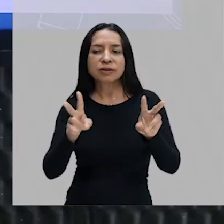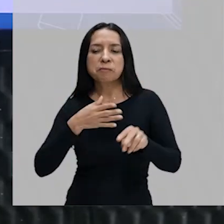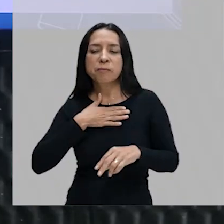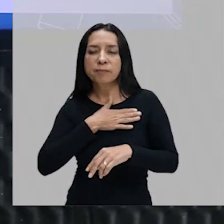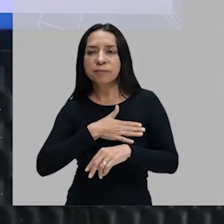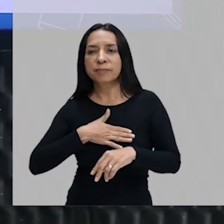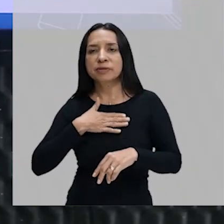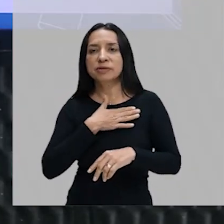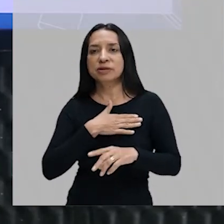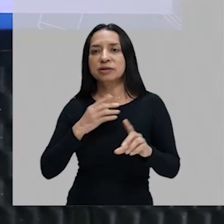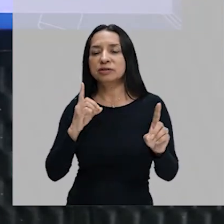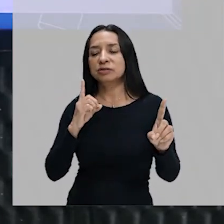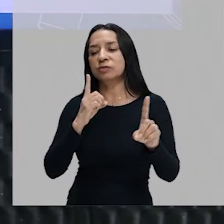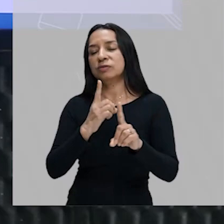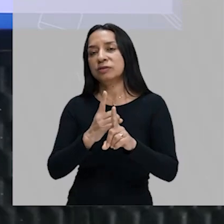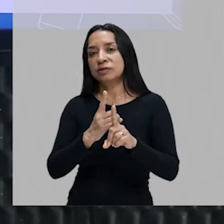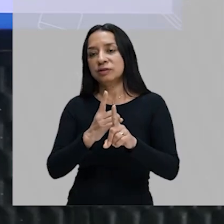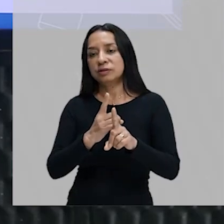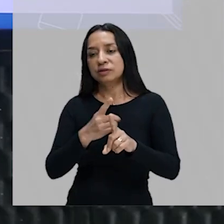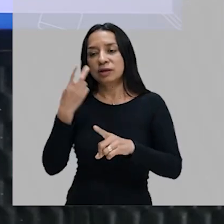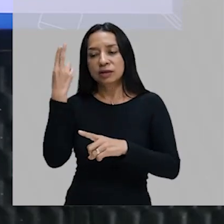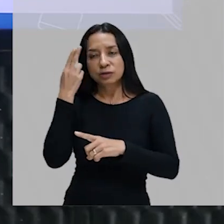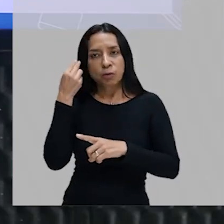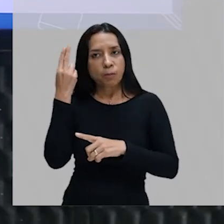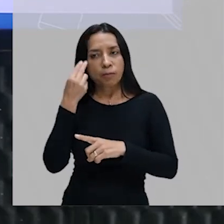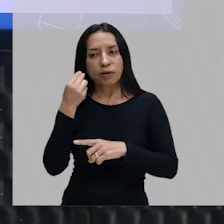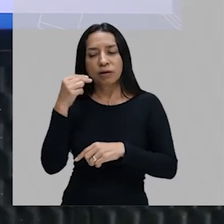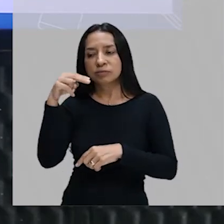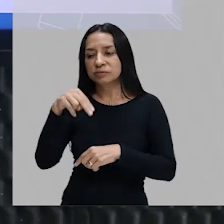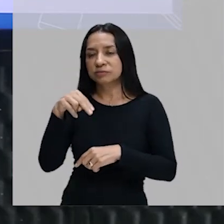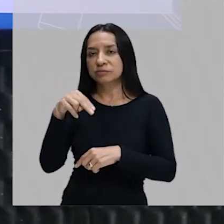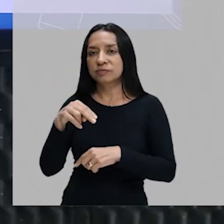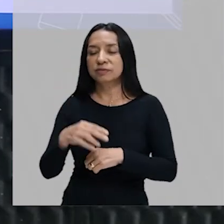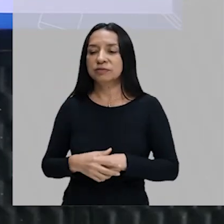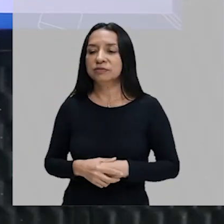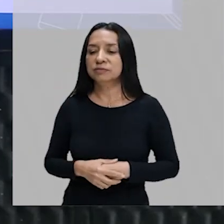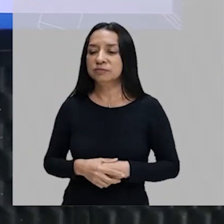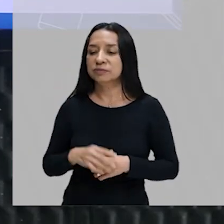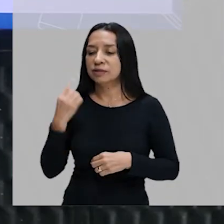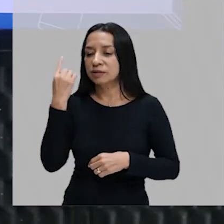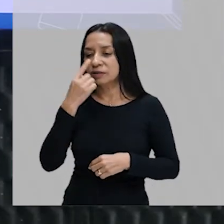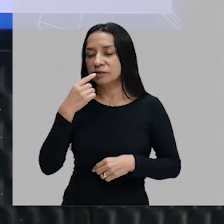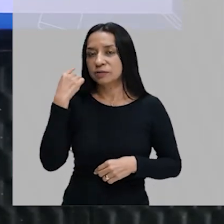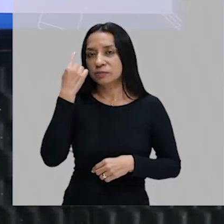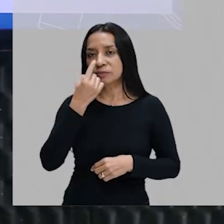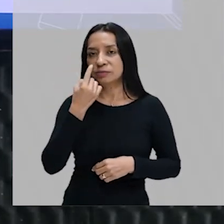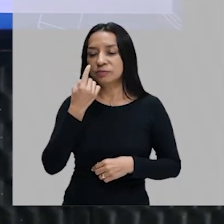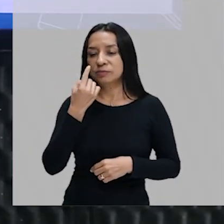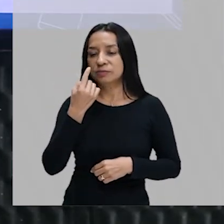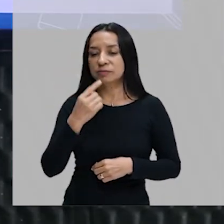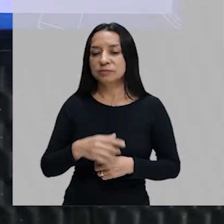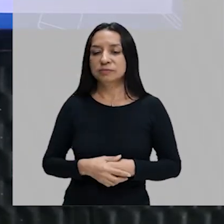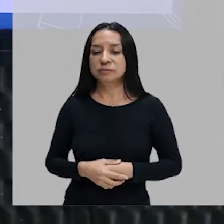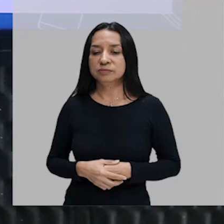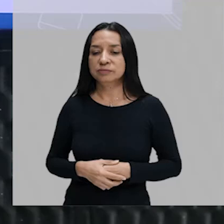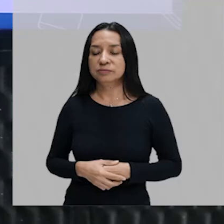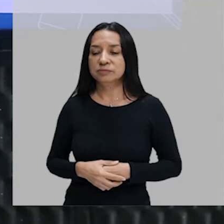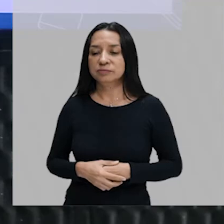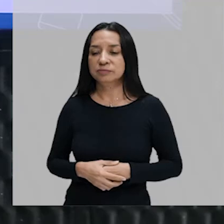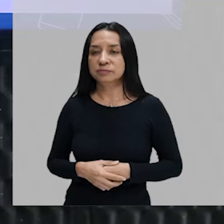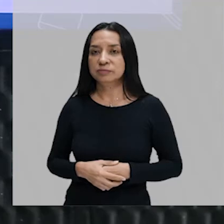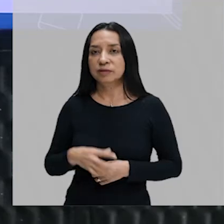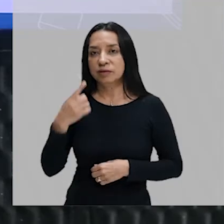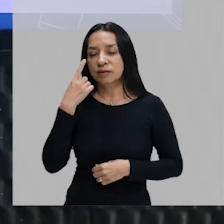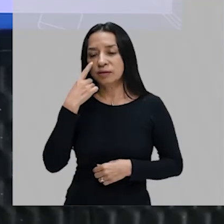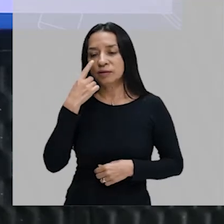Que bom te ver, isso aqui é muito comum nas novelas, né? Nas novelas espanholas. Que gusto de verlo, a